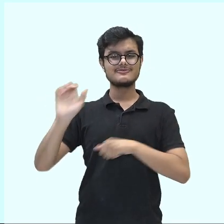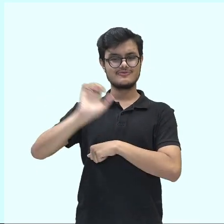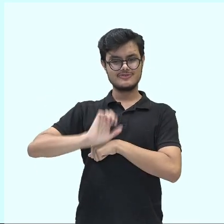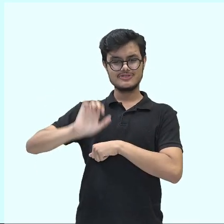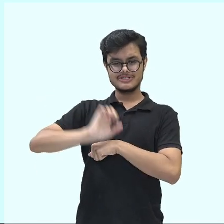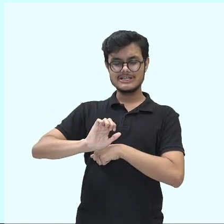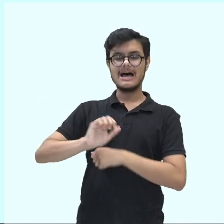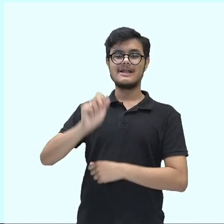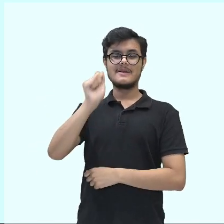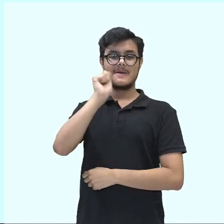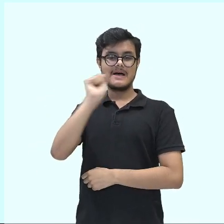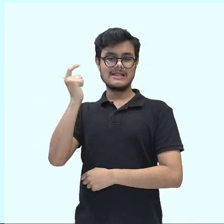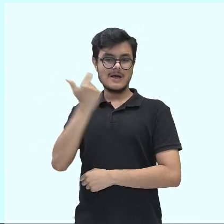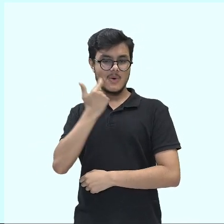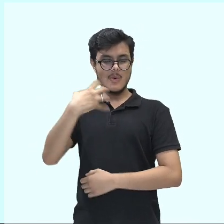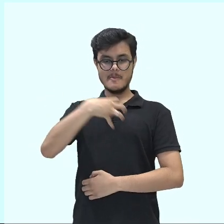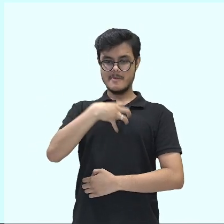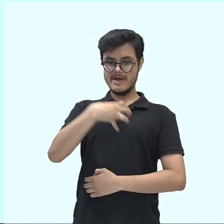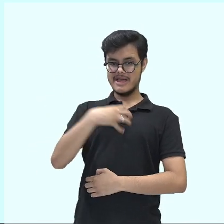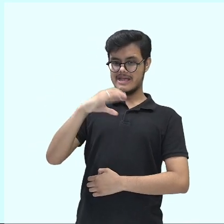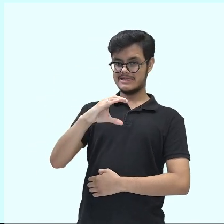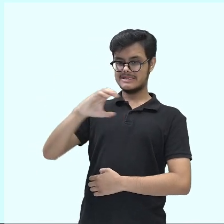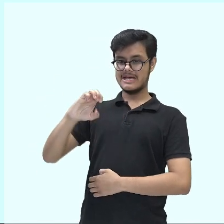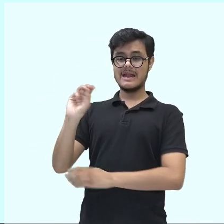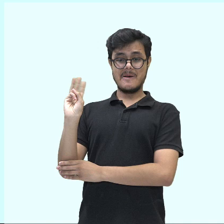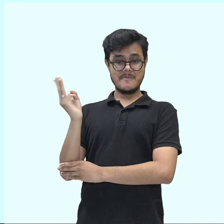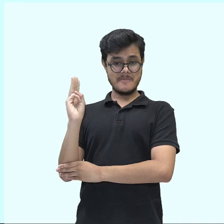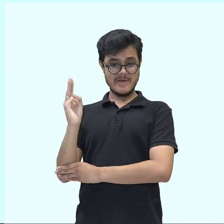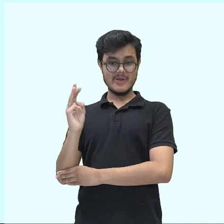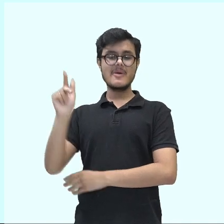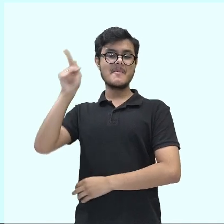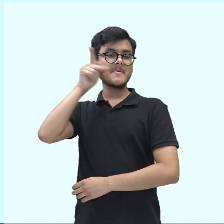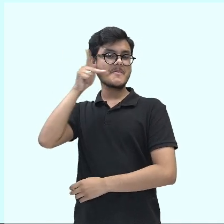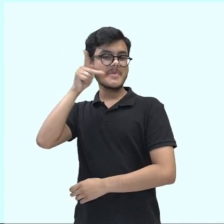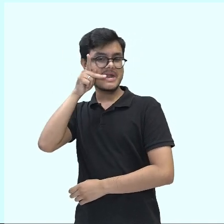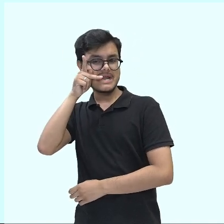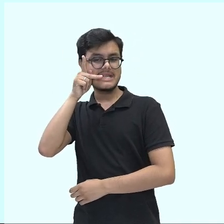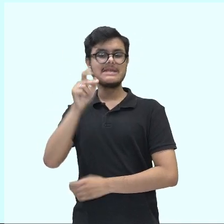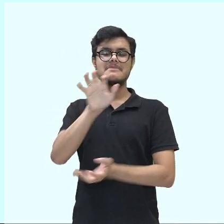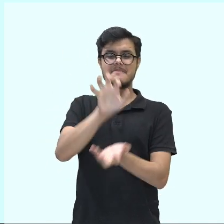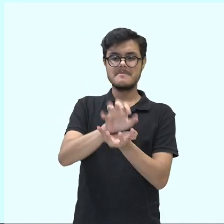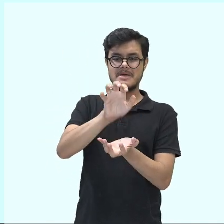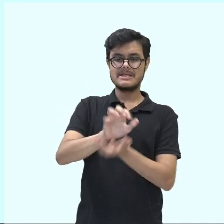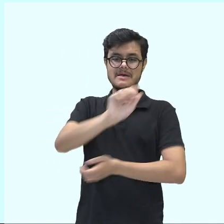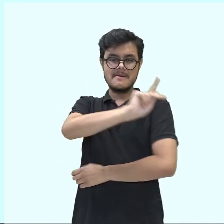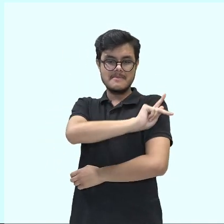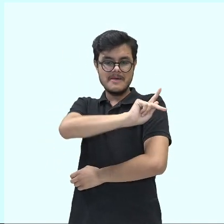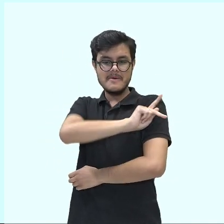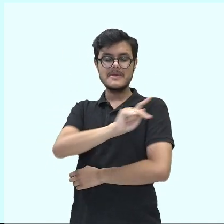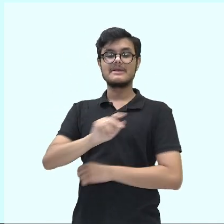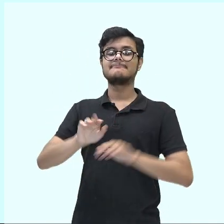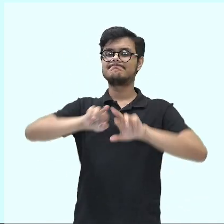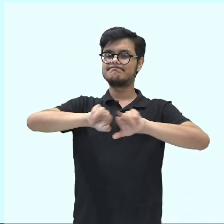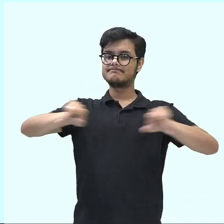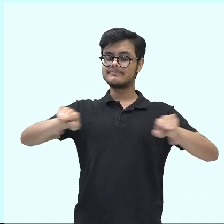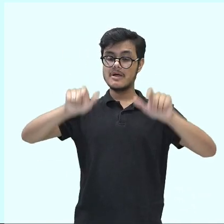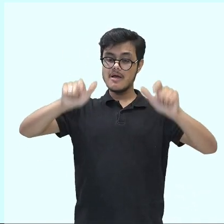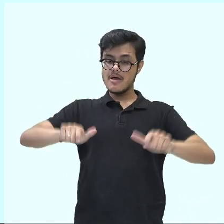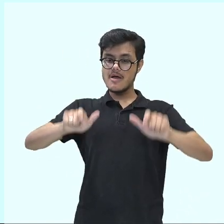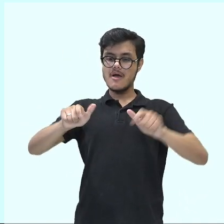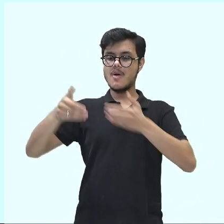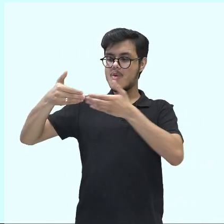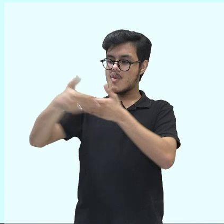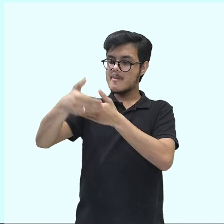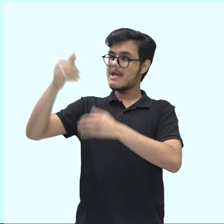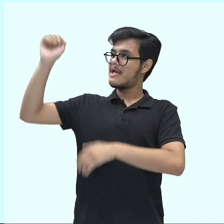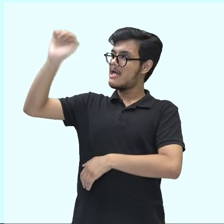Alagoas, Bahia, Paraíba, Maranhão. Foi a primeira região aí a ser povoada, né? Quando os